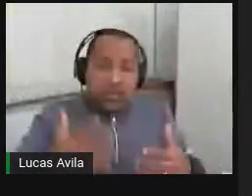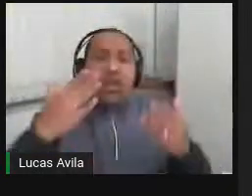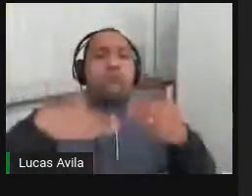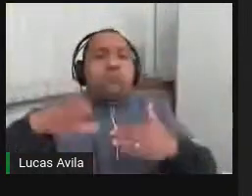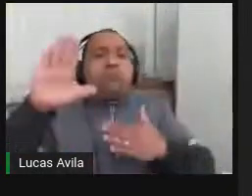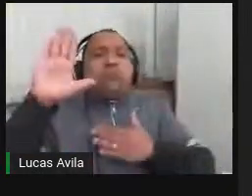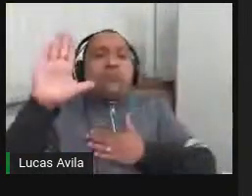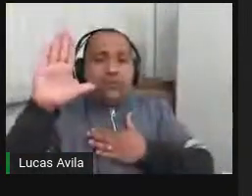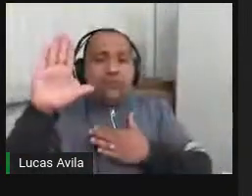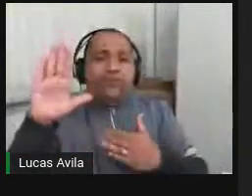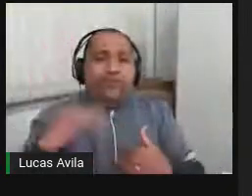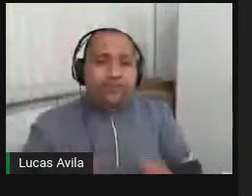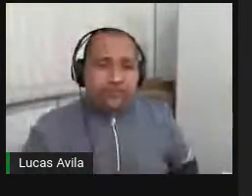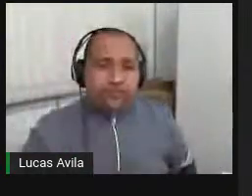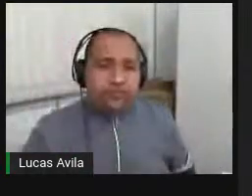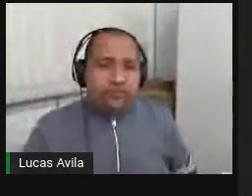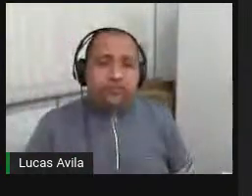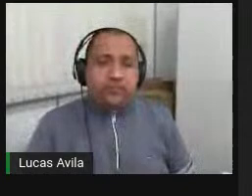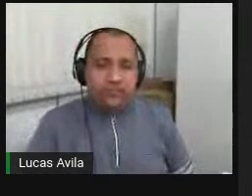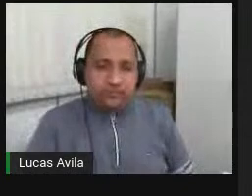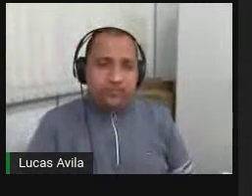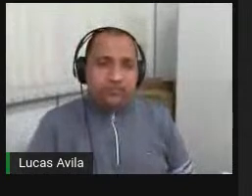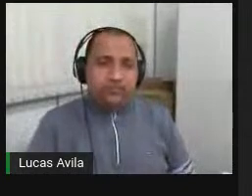agora assim, a